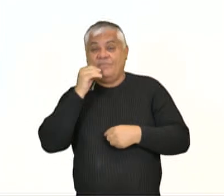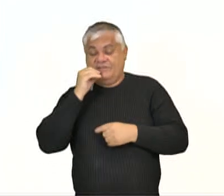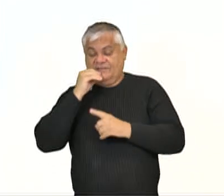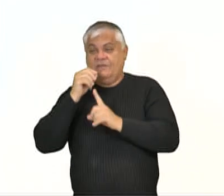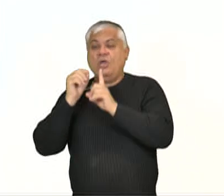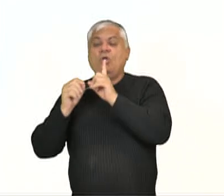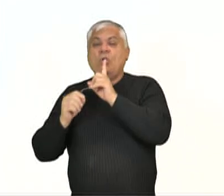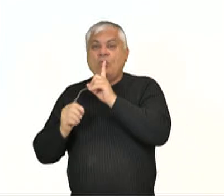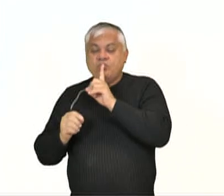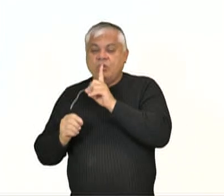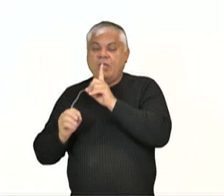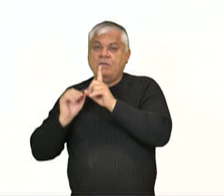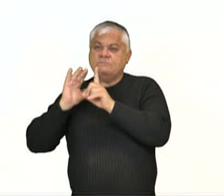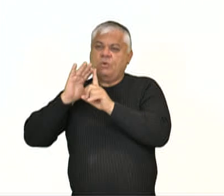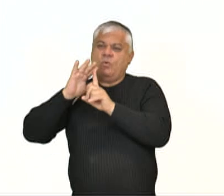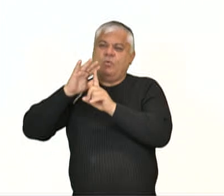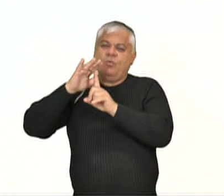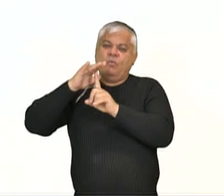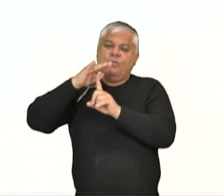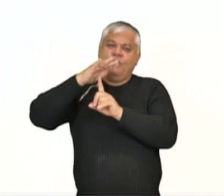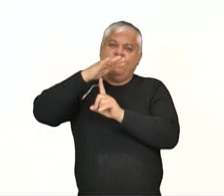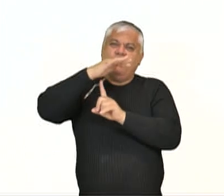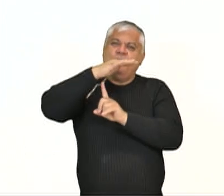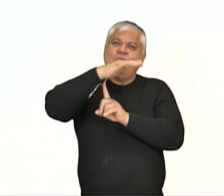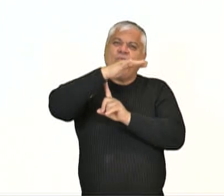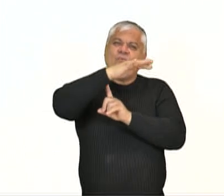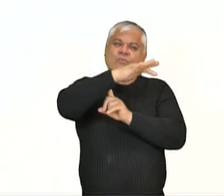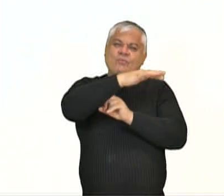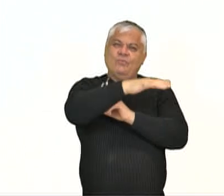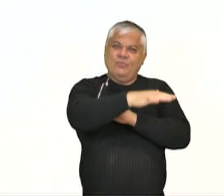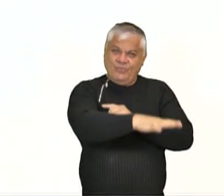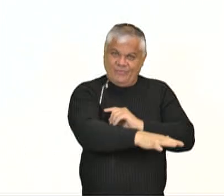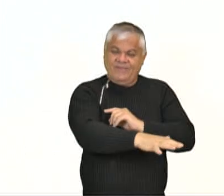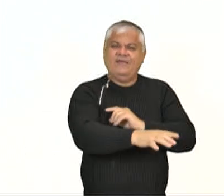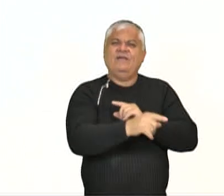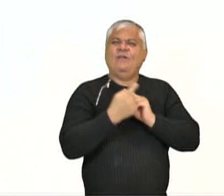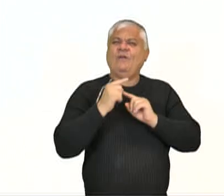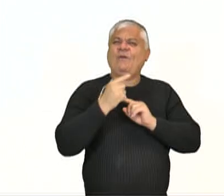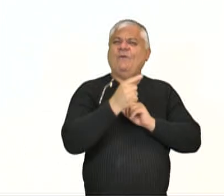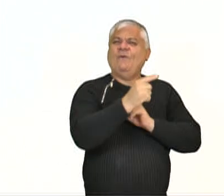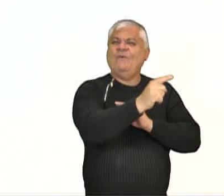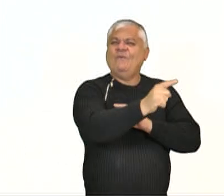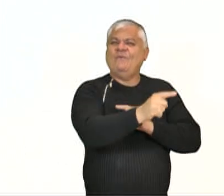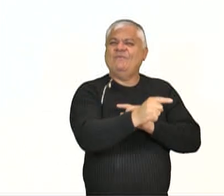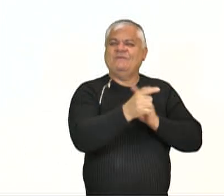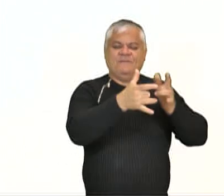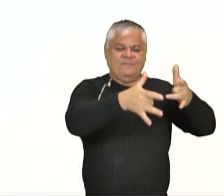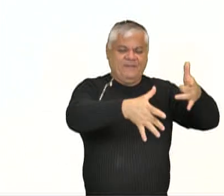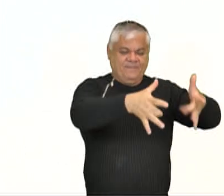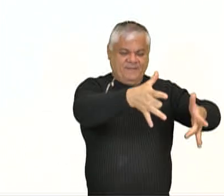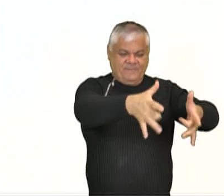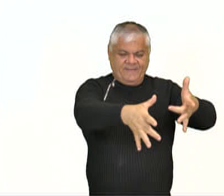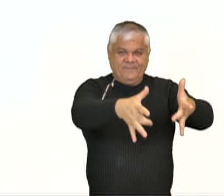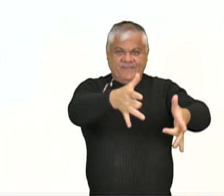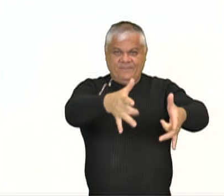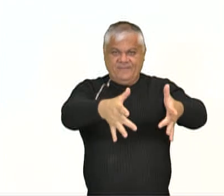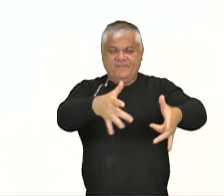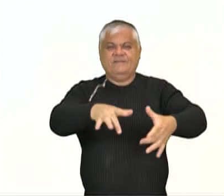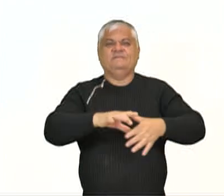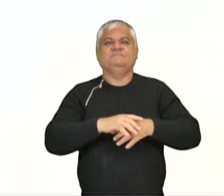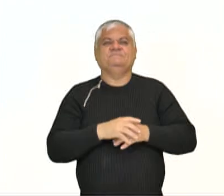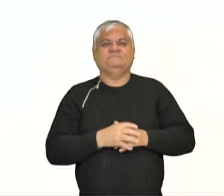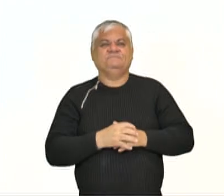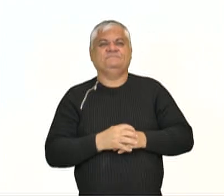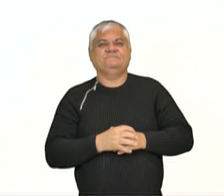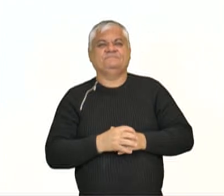semente, que vai ajudar ali na propagação dessa planta, para longe da planta que originou ela, né?